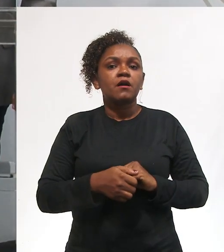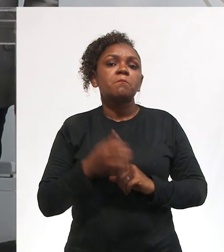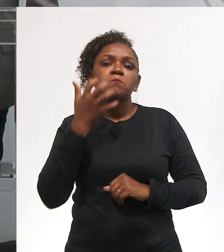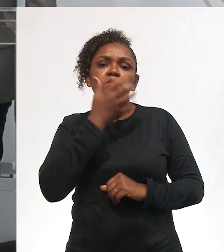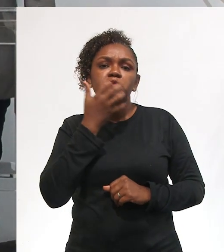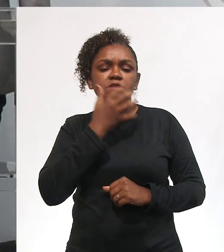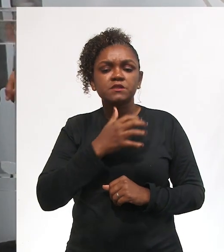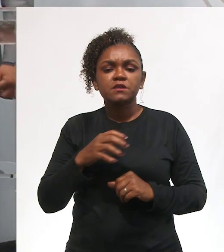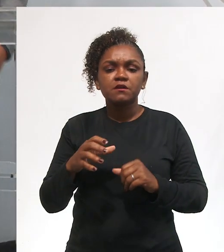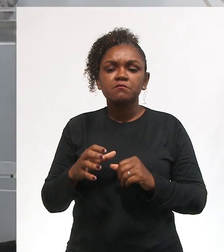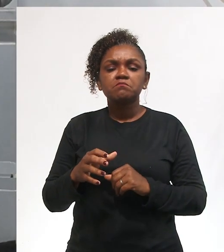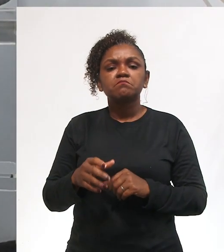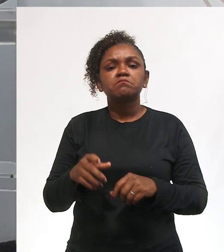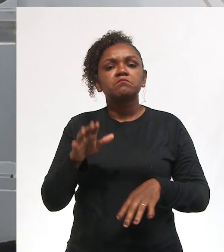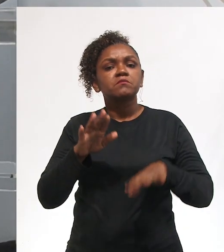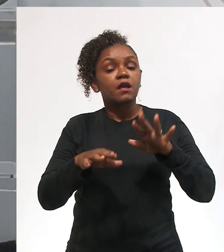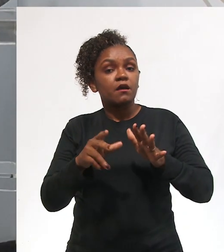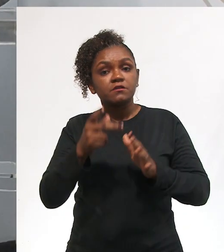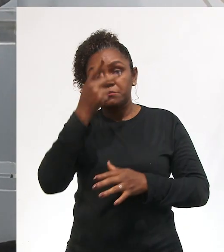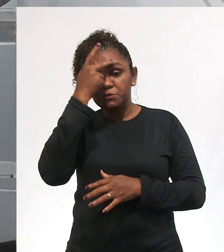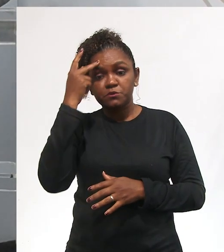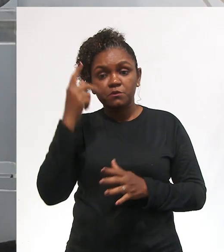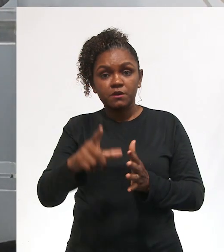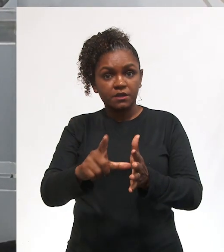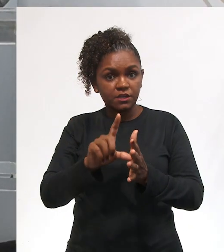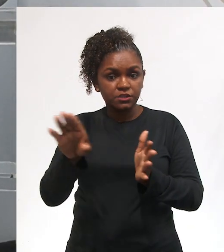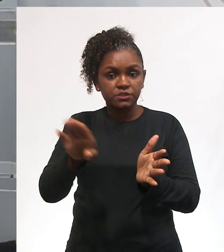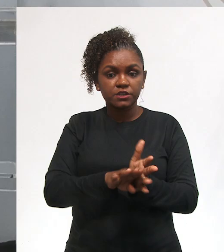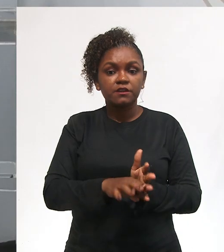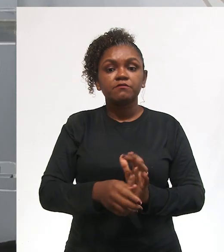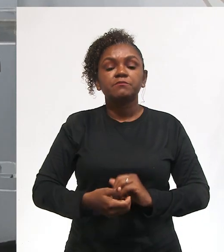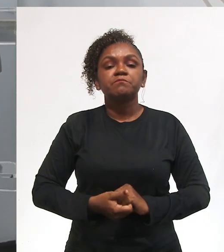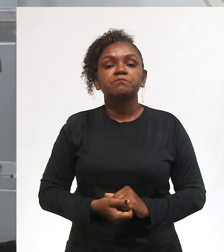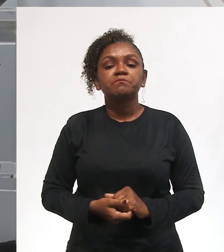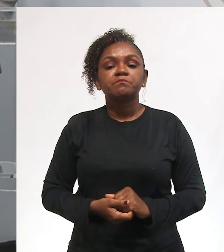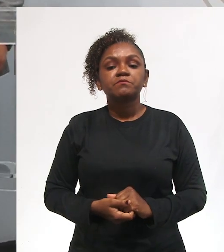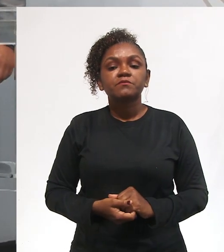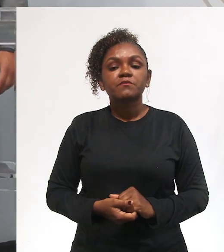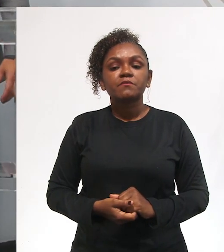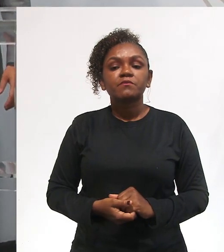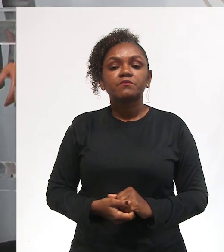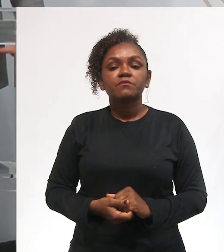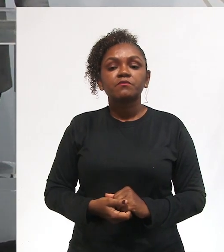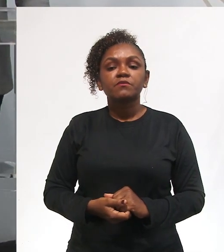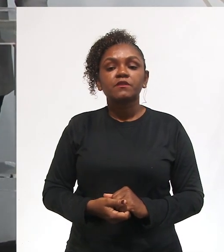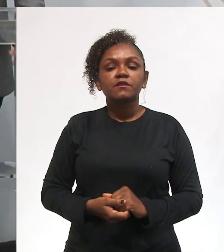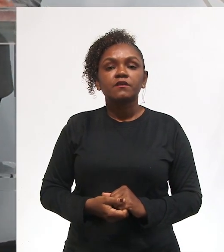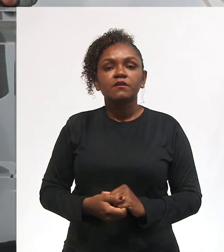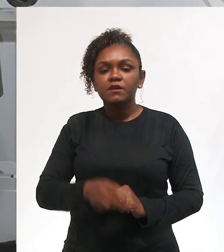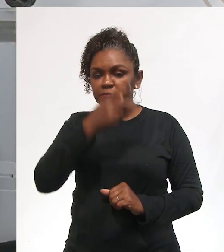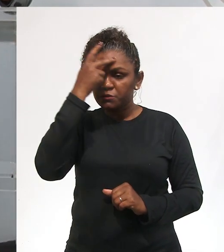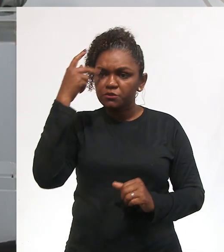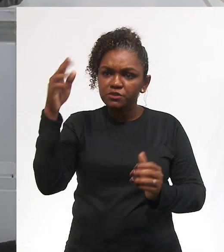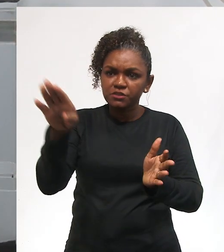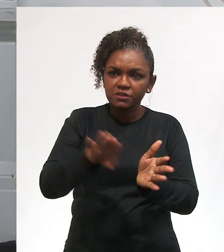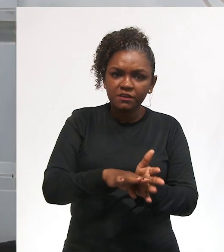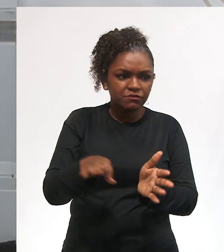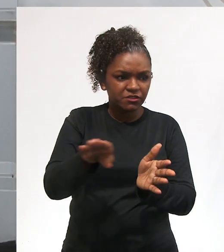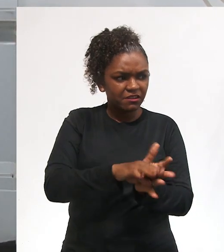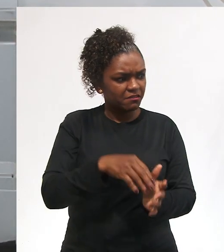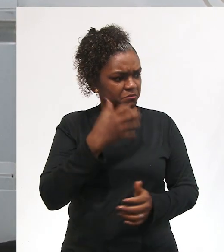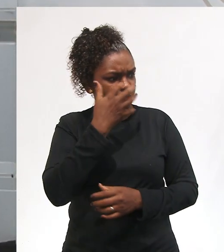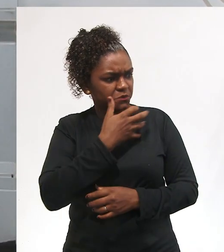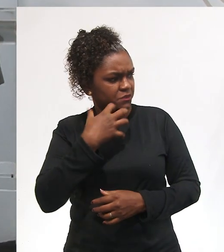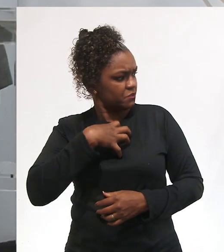música, e o pessoal chegava antes, então foi meu plano de aula, era esse, chegava antes, o pessoal já chegava naquele clima ali, tinha uma